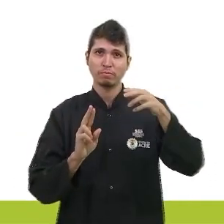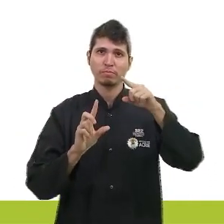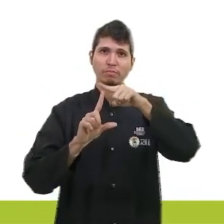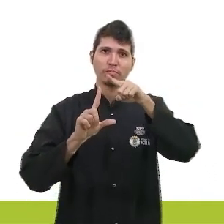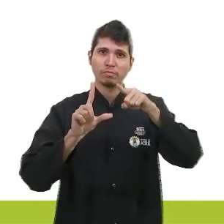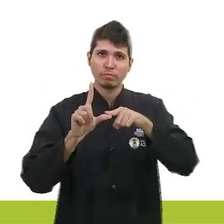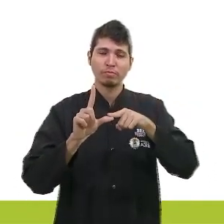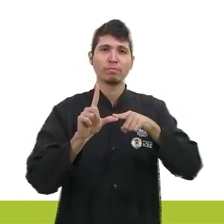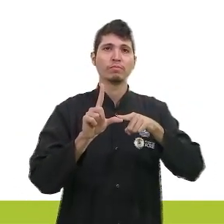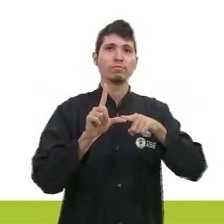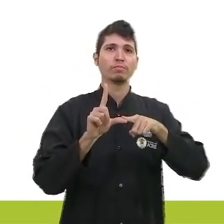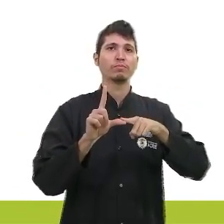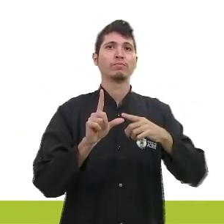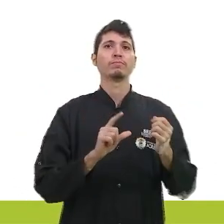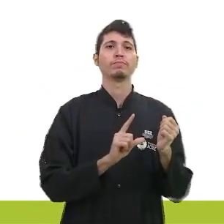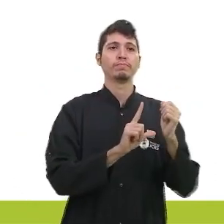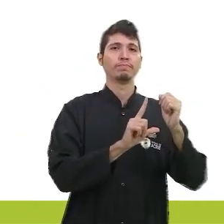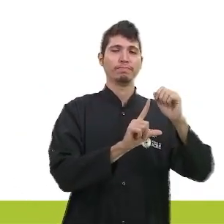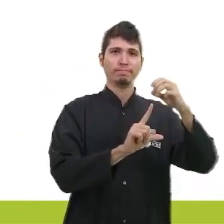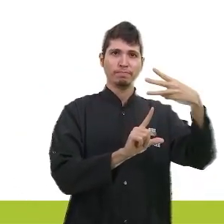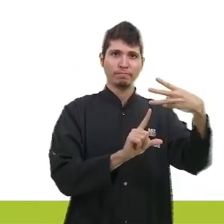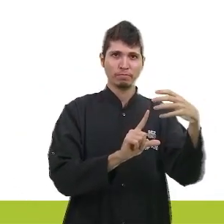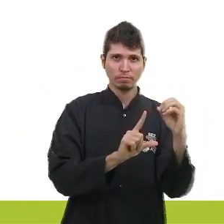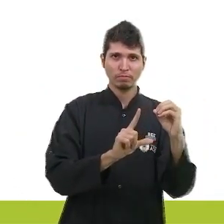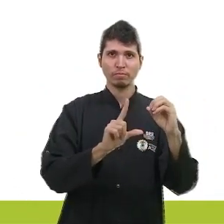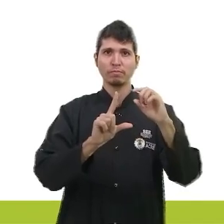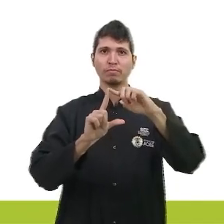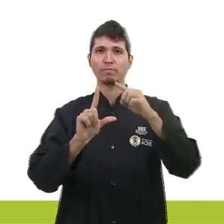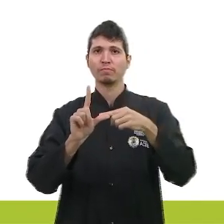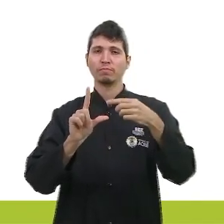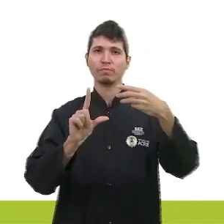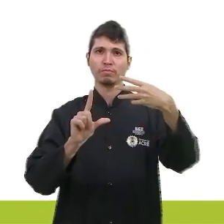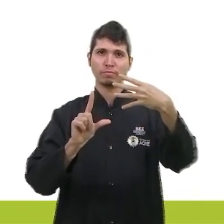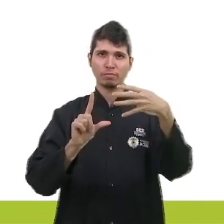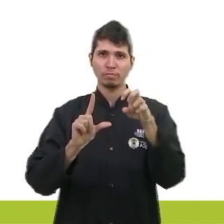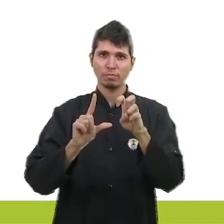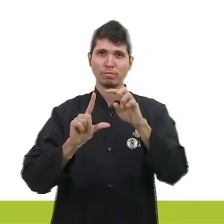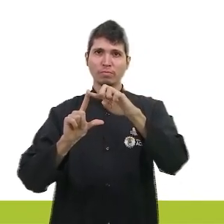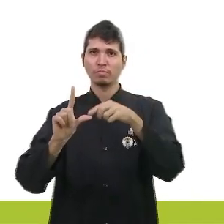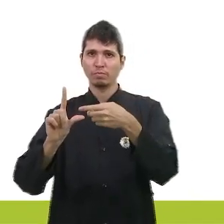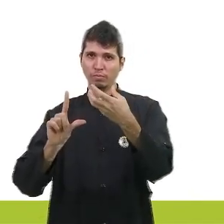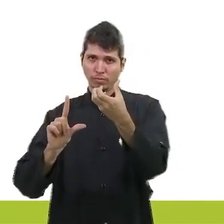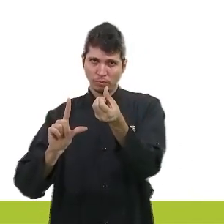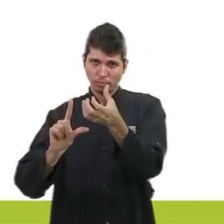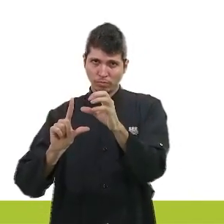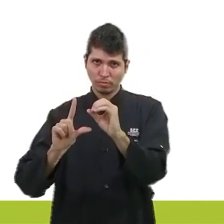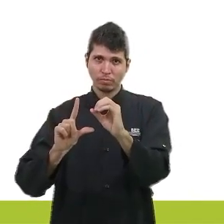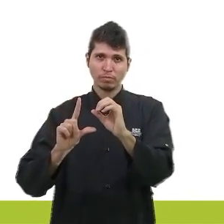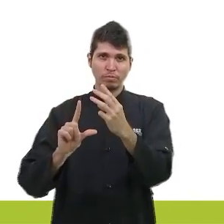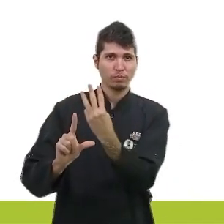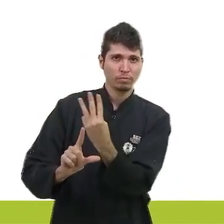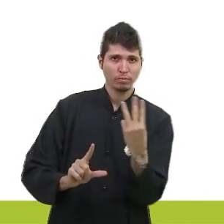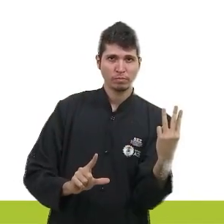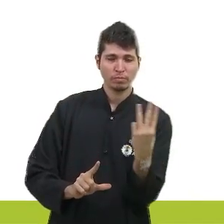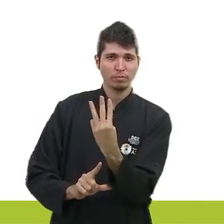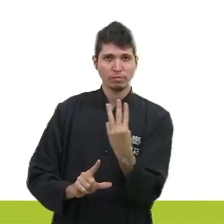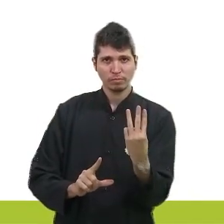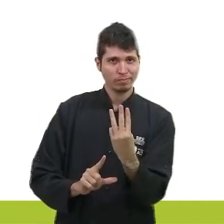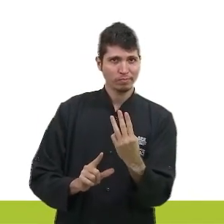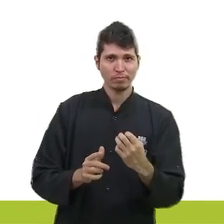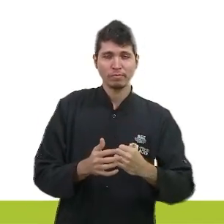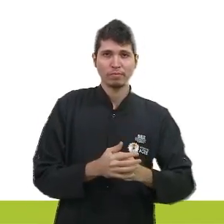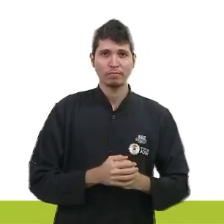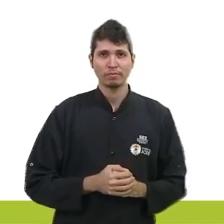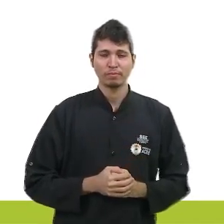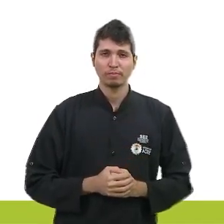o ângulo de 30 graus, 45 graus e 60 graus. Estes três ângulos são